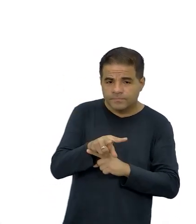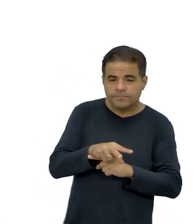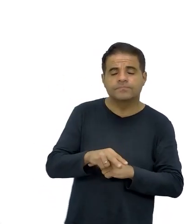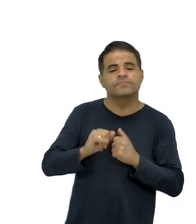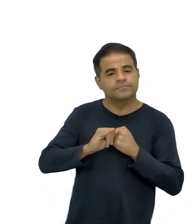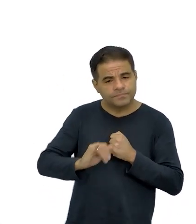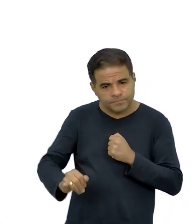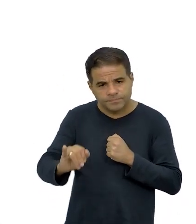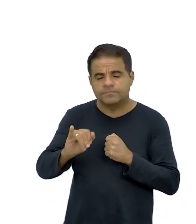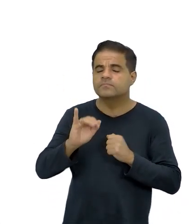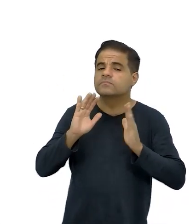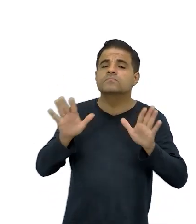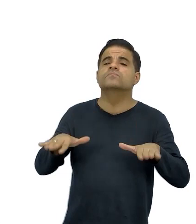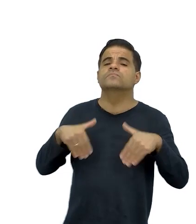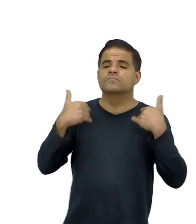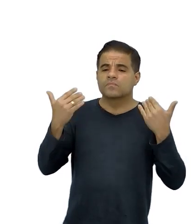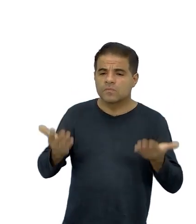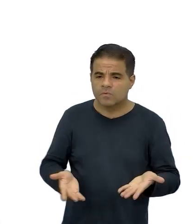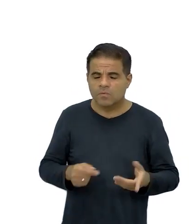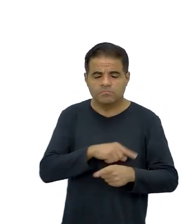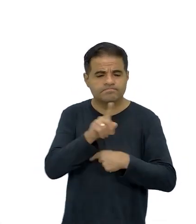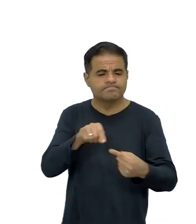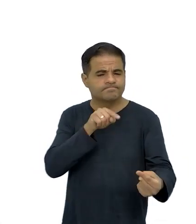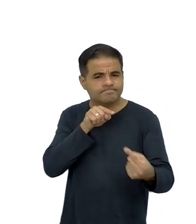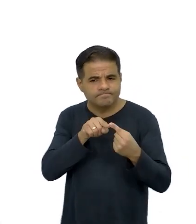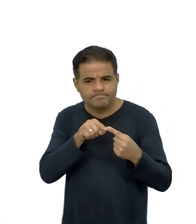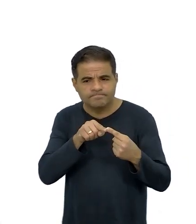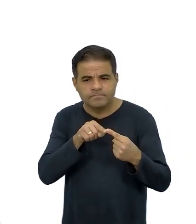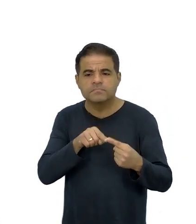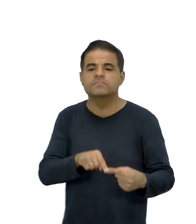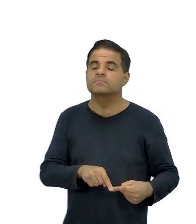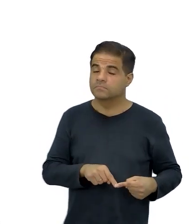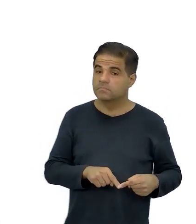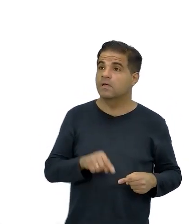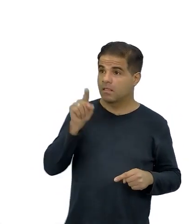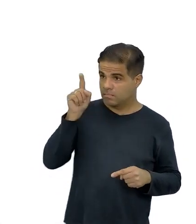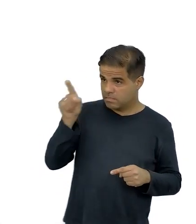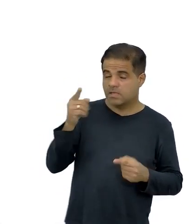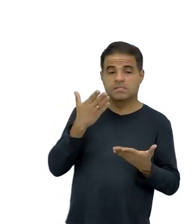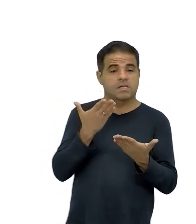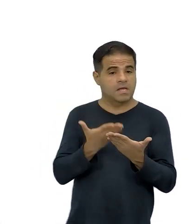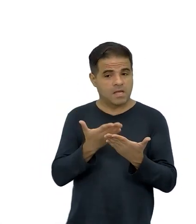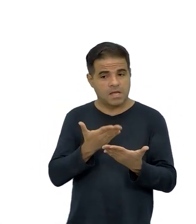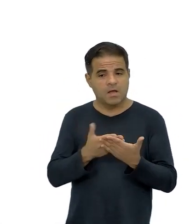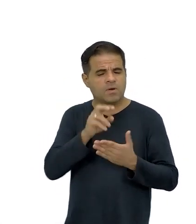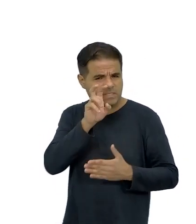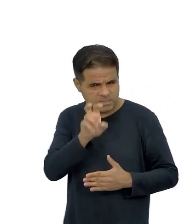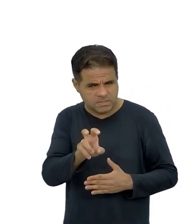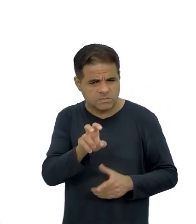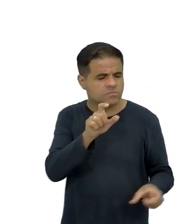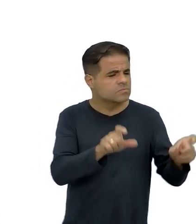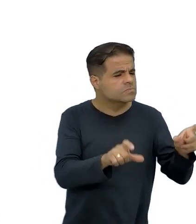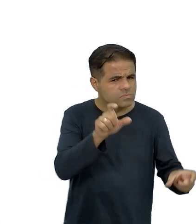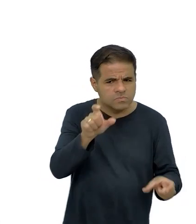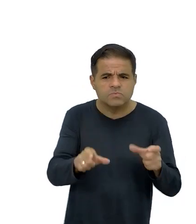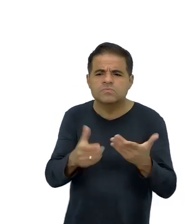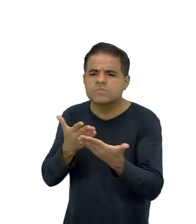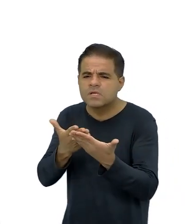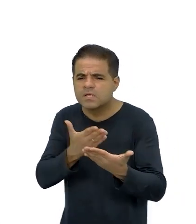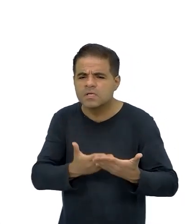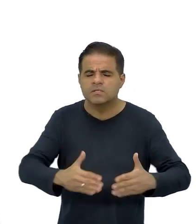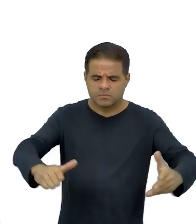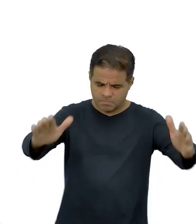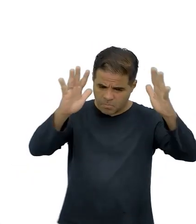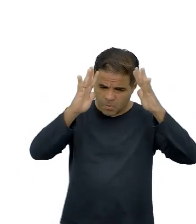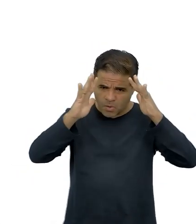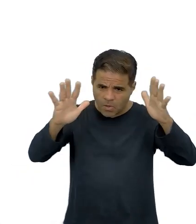lenda e com qual função. Então, nesta aula 5, em que os estudantes terão que refletir sobre o